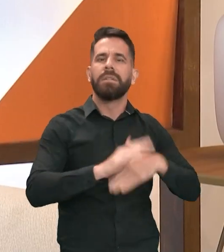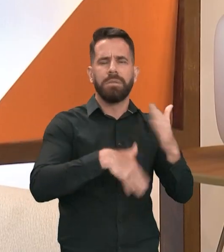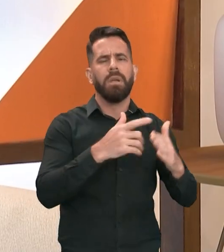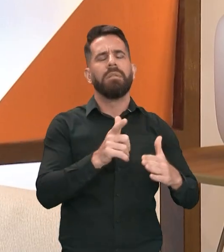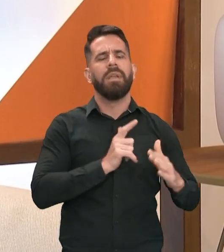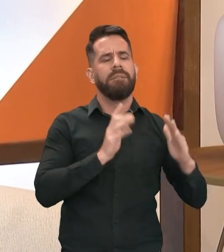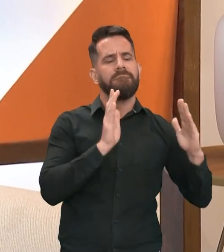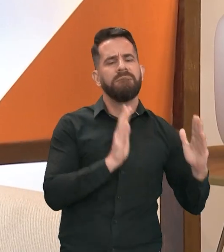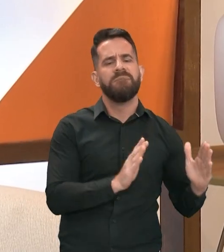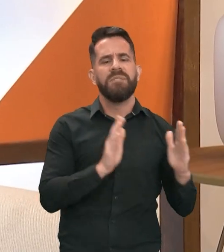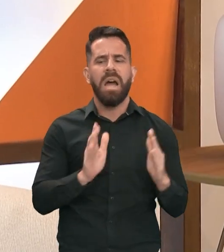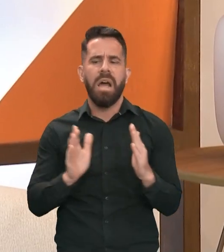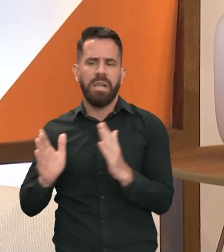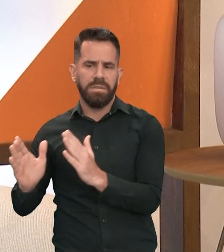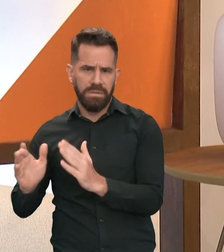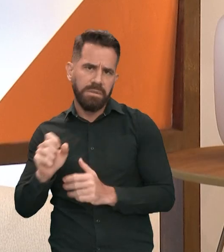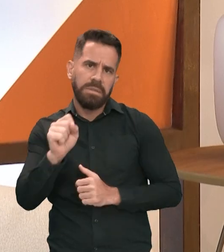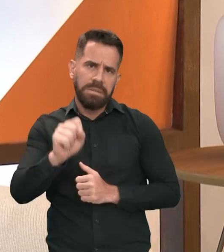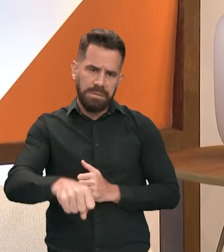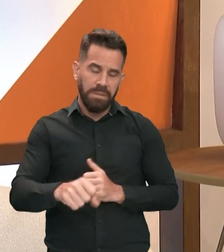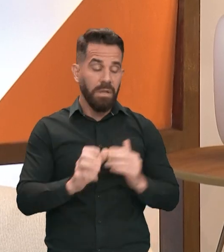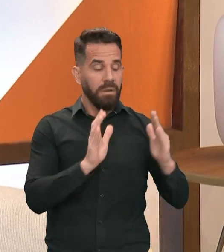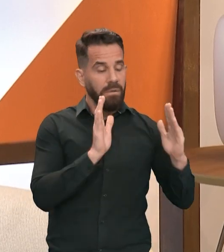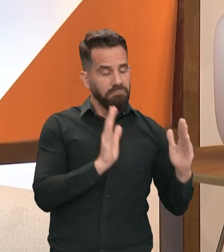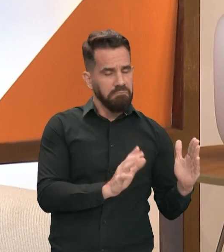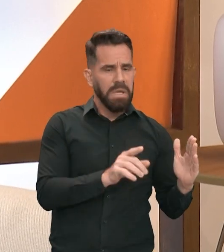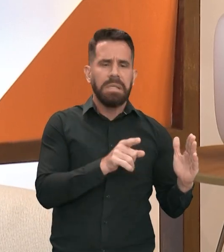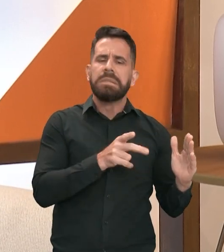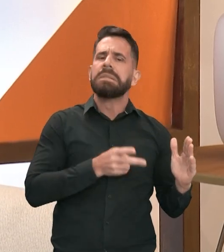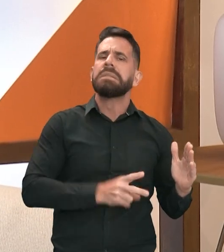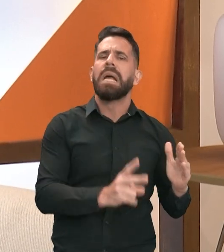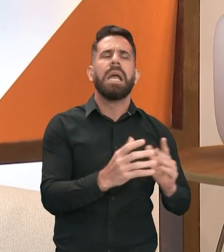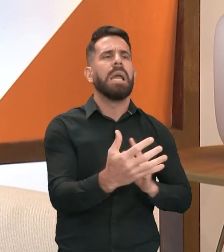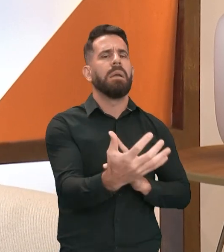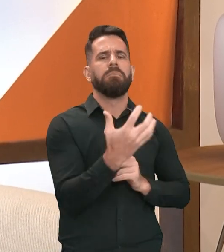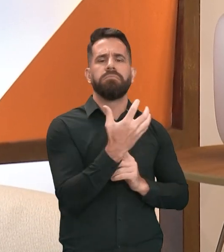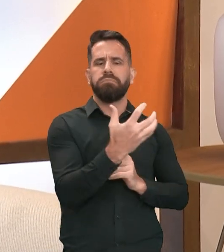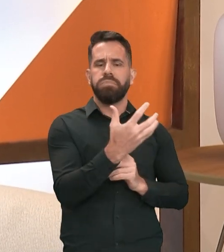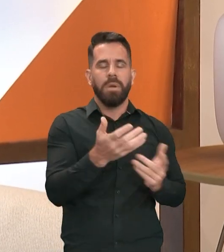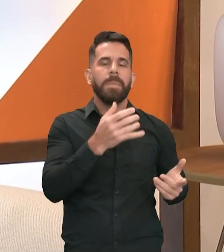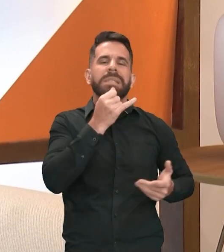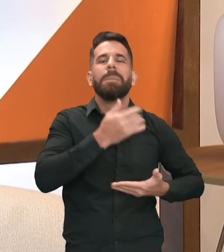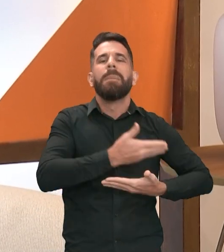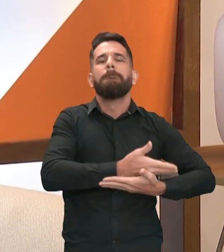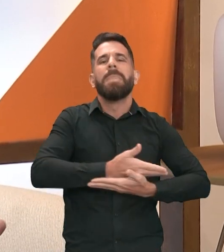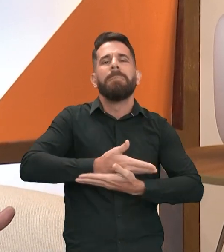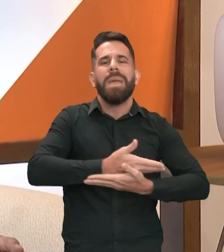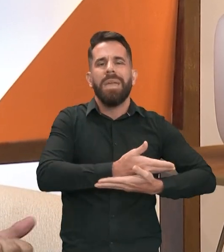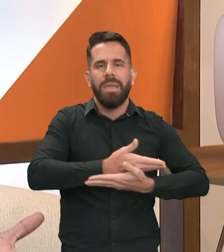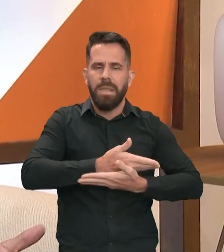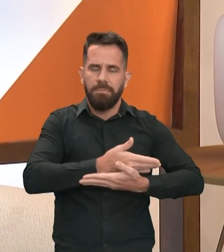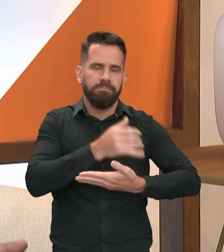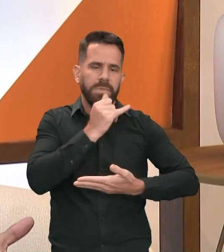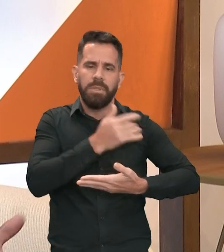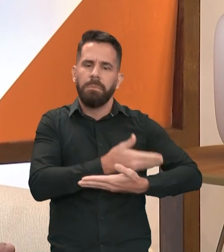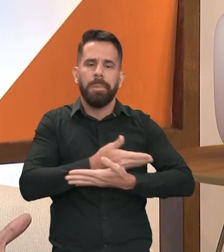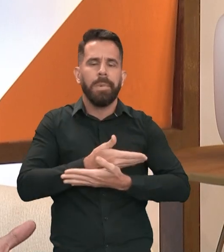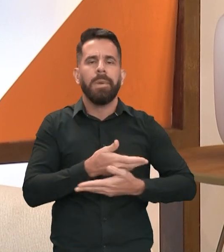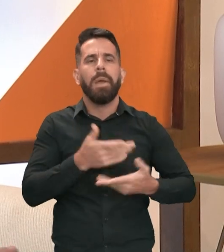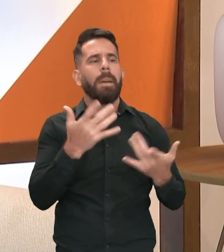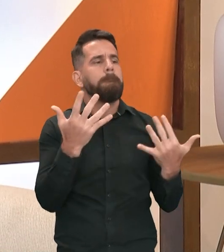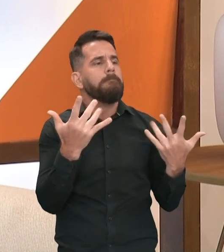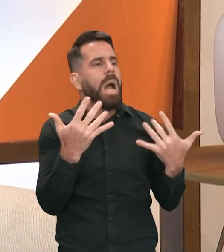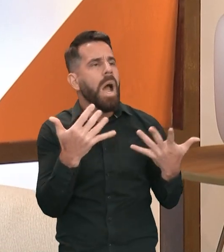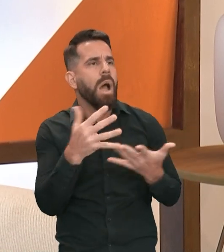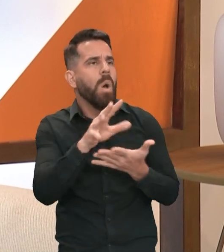desenvolvimento. Cada fase a pessoa é estimulada a partir de algum ponto. Por exemplo, quando a gente quer bebezinho, a gente é estimulado a fazer gesto com a mão, a repetir